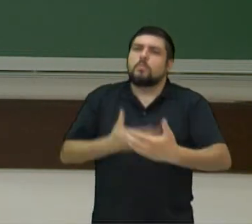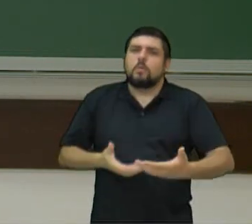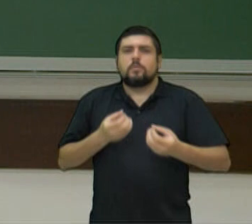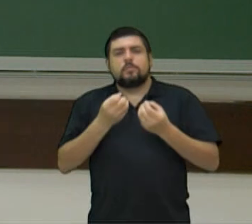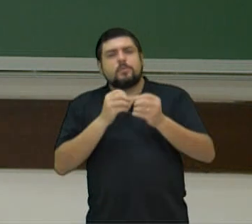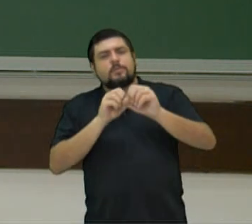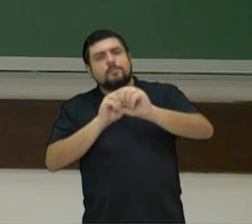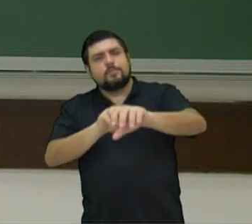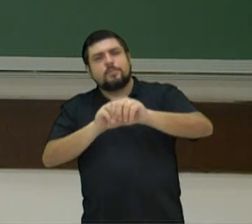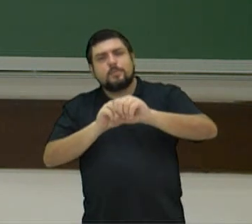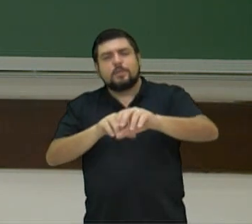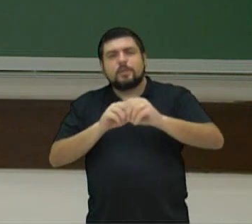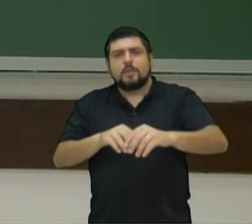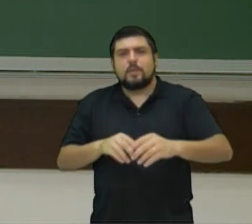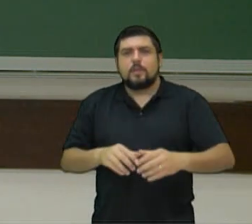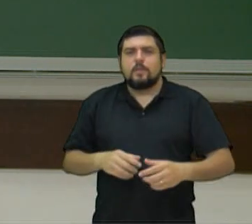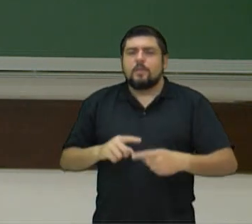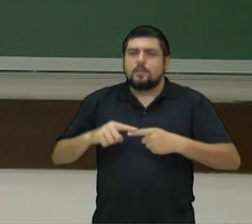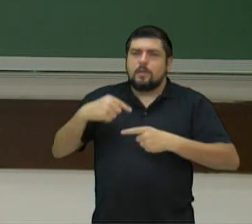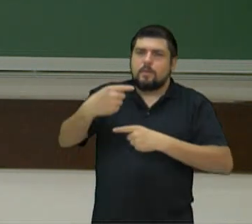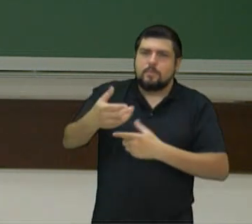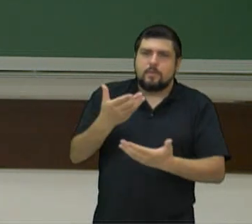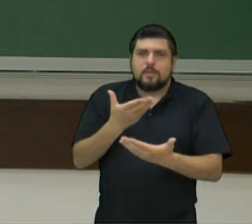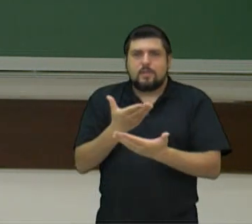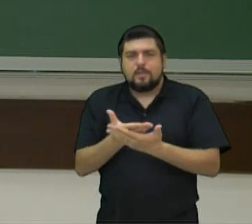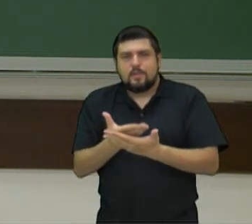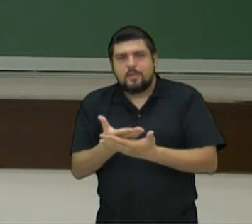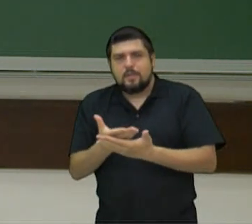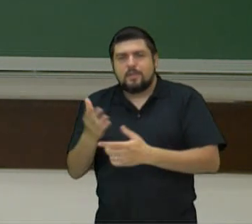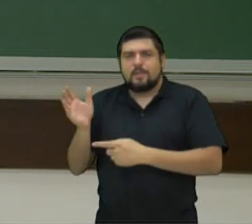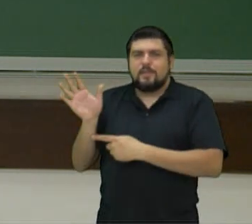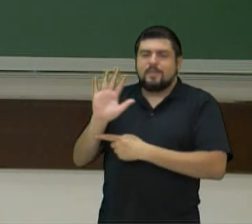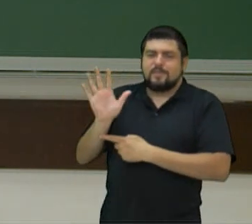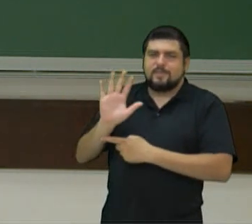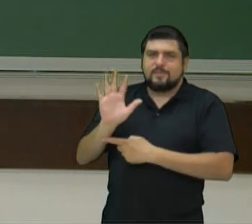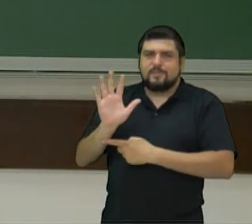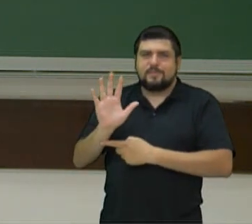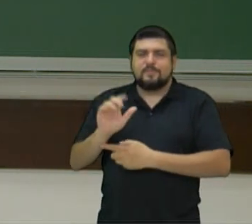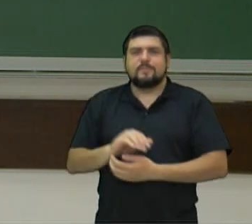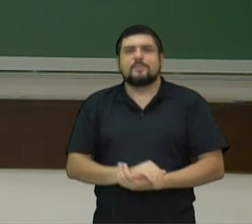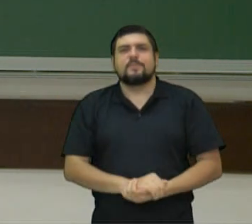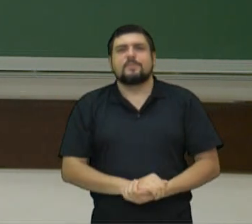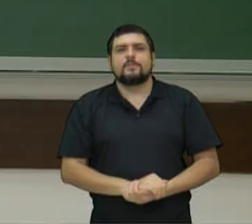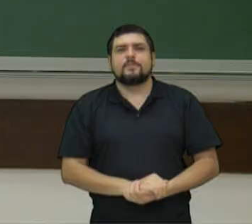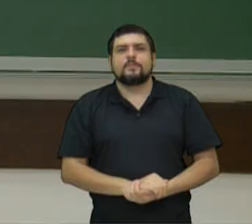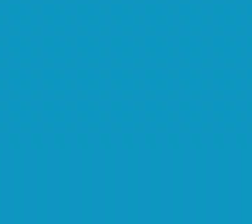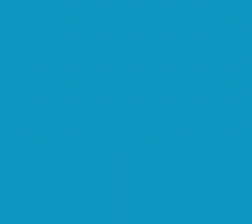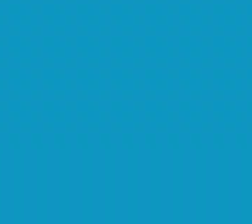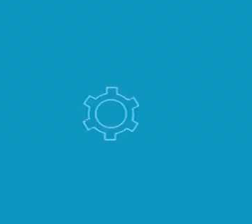com vocês. Vejo vocês na nossa próxima aula, ok? Bye, bye, see you.